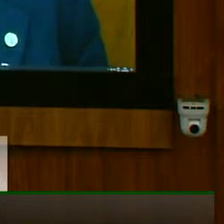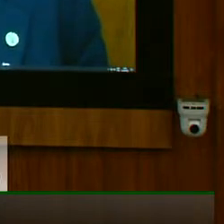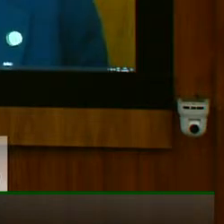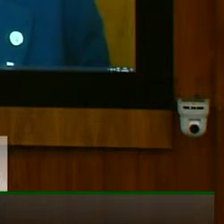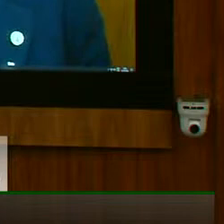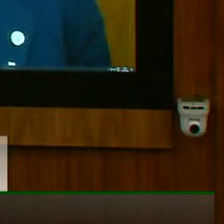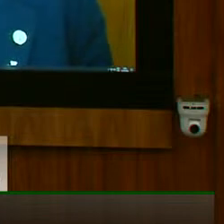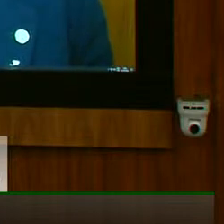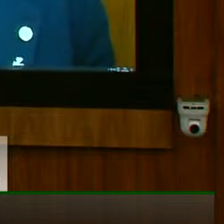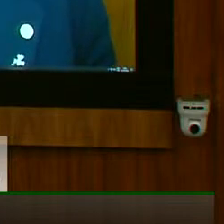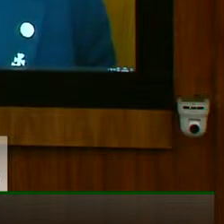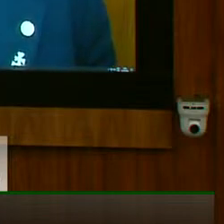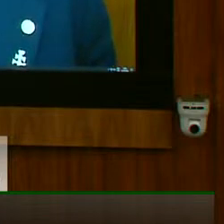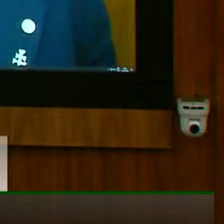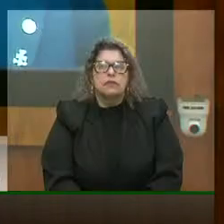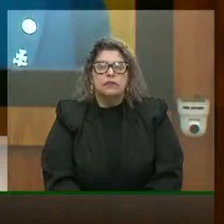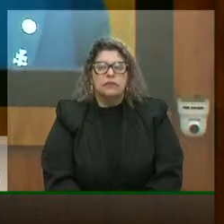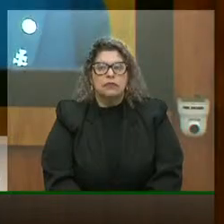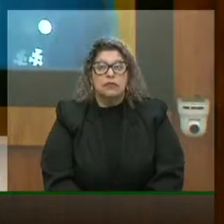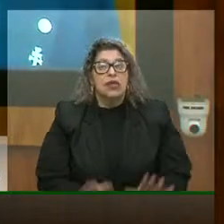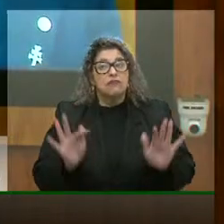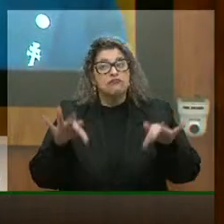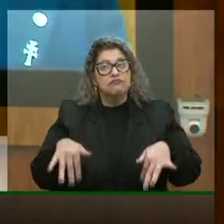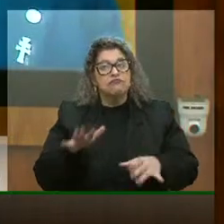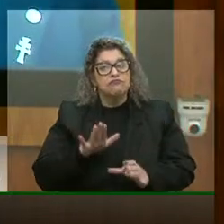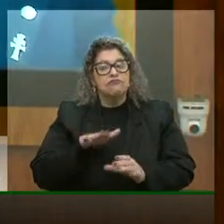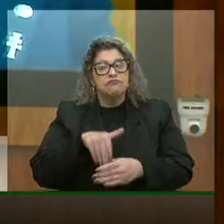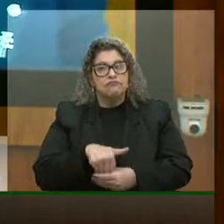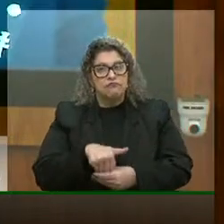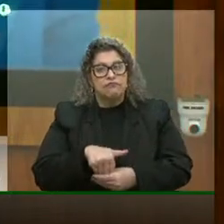Está encerrada a votação.